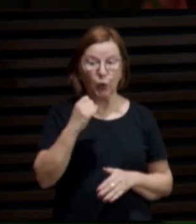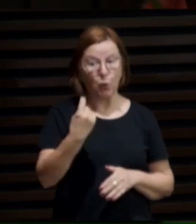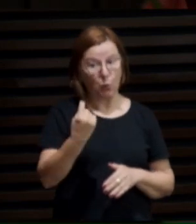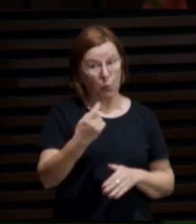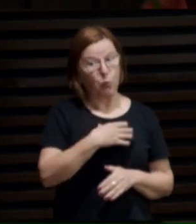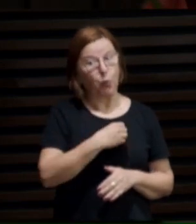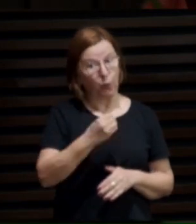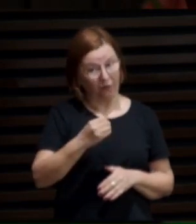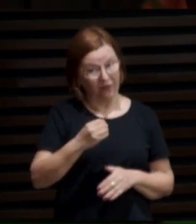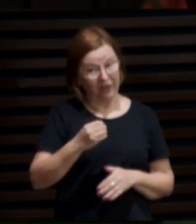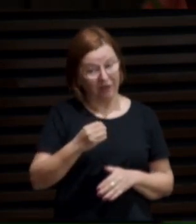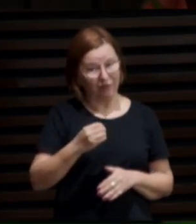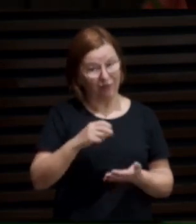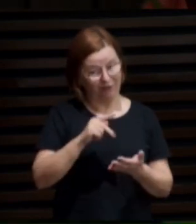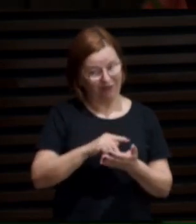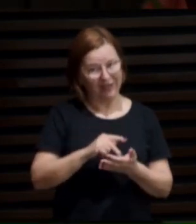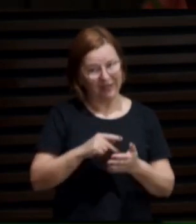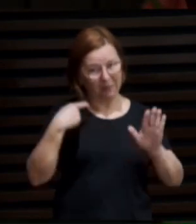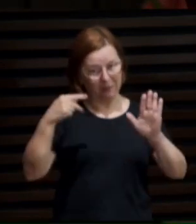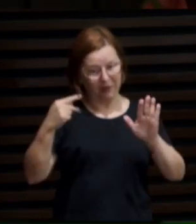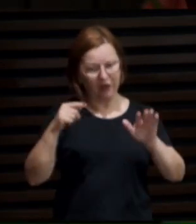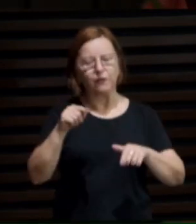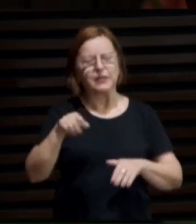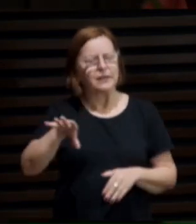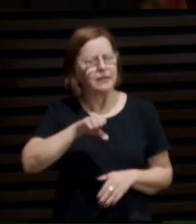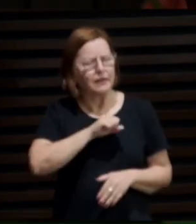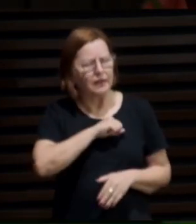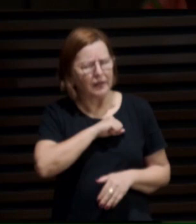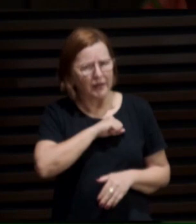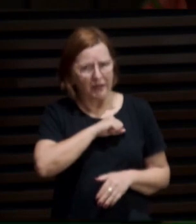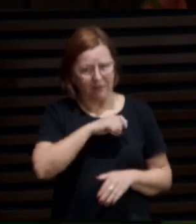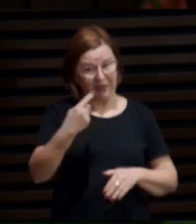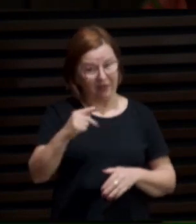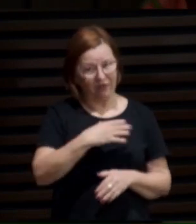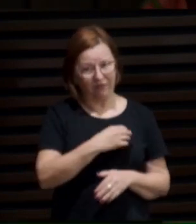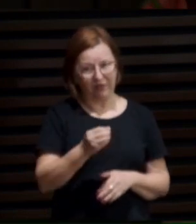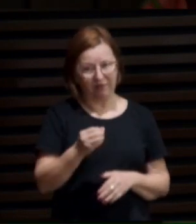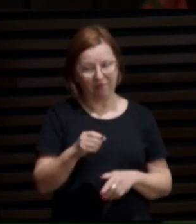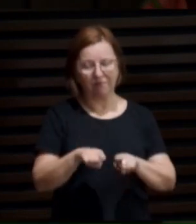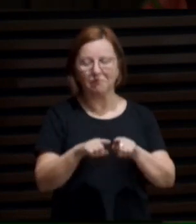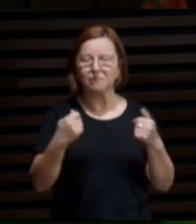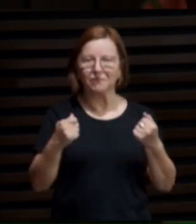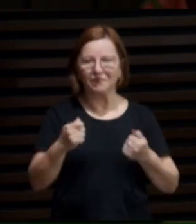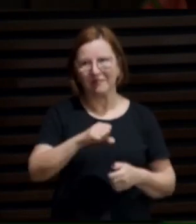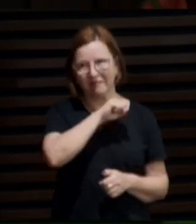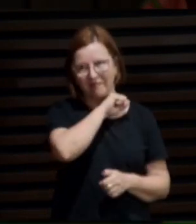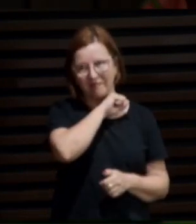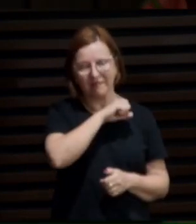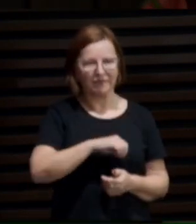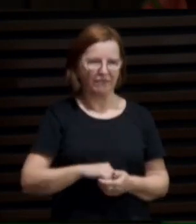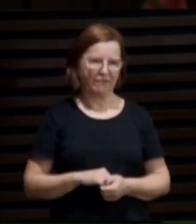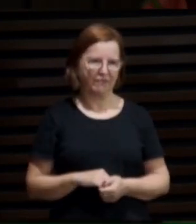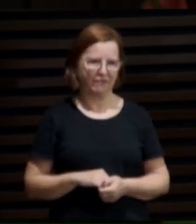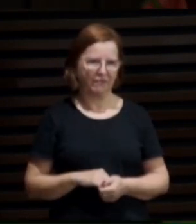da promessa. Você ama muito esse filho. E você vai ter que sacrificar.